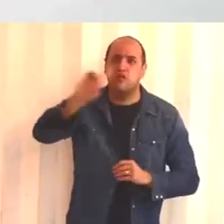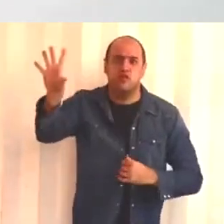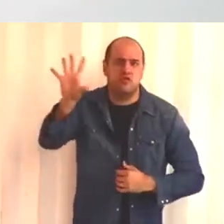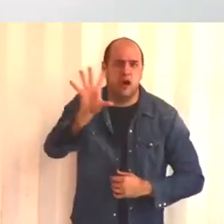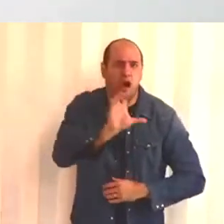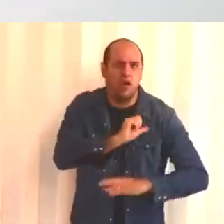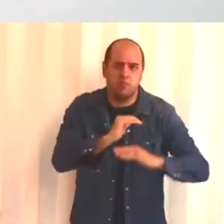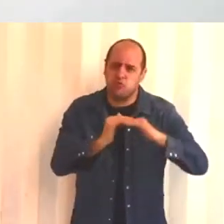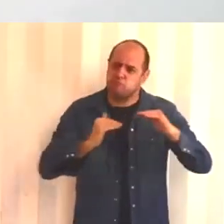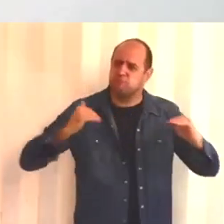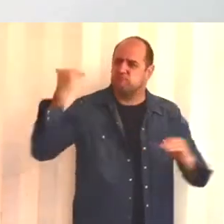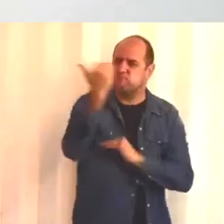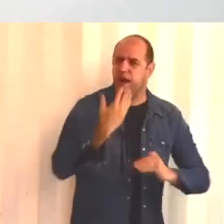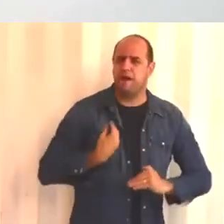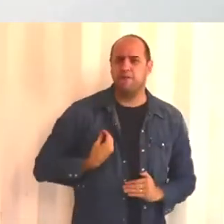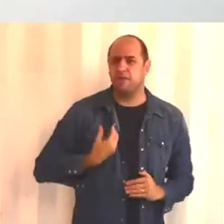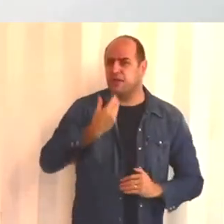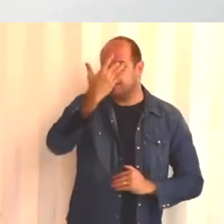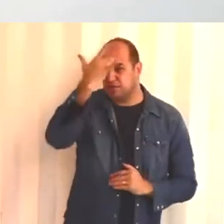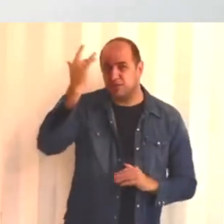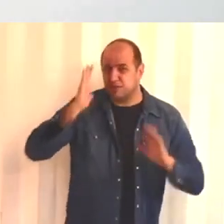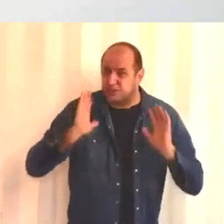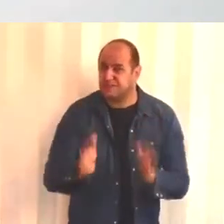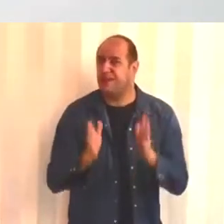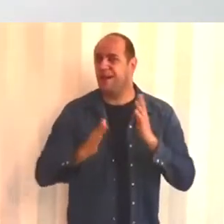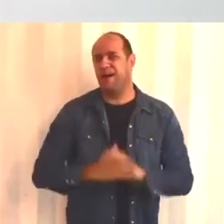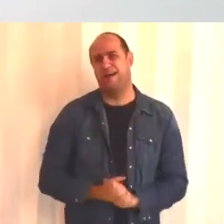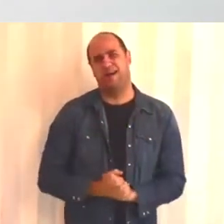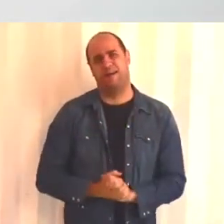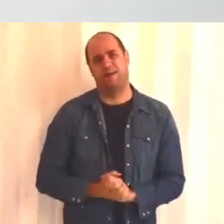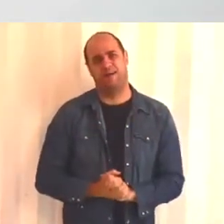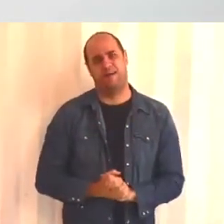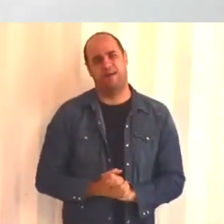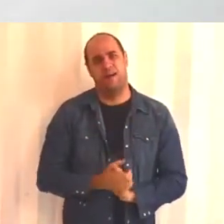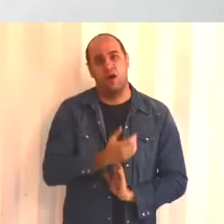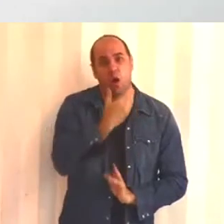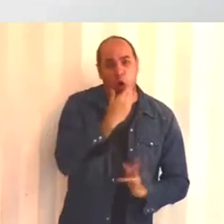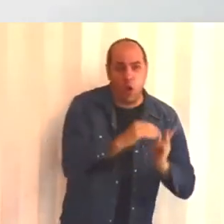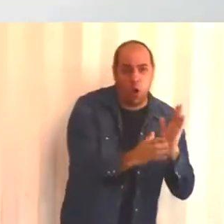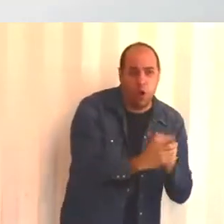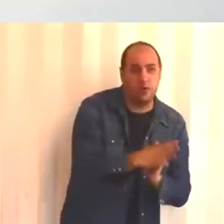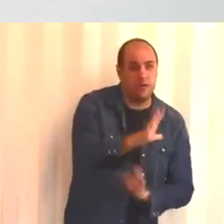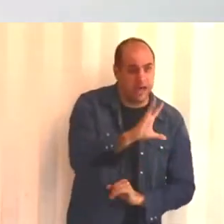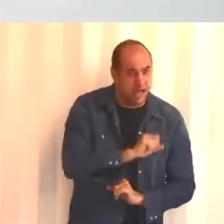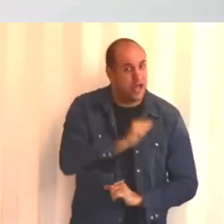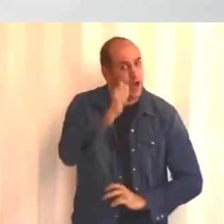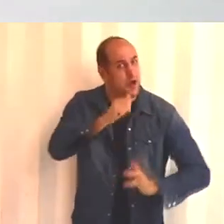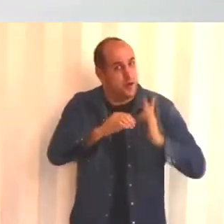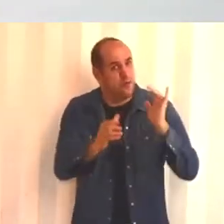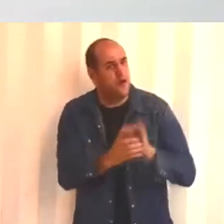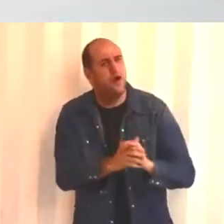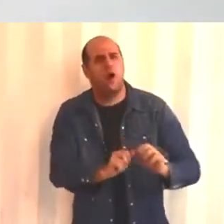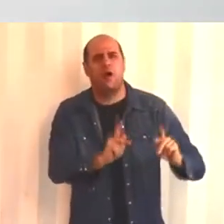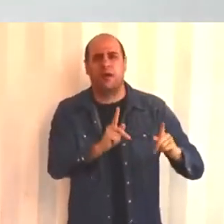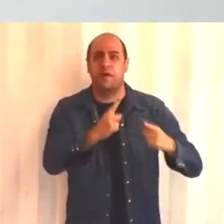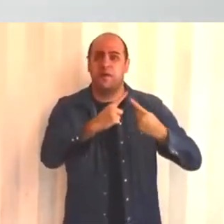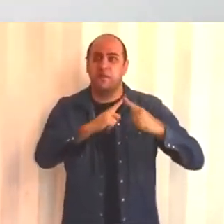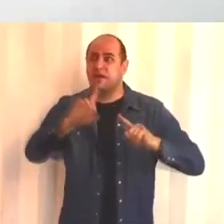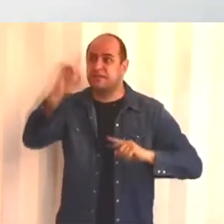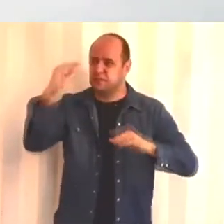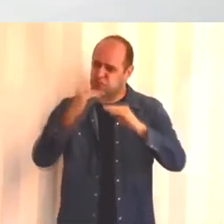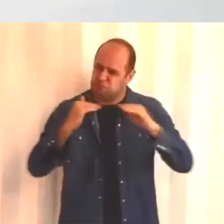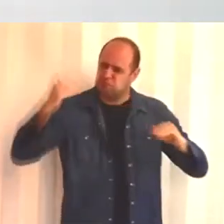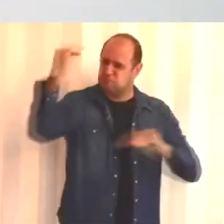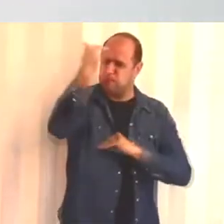amor que pode existir na vida de uma pessoa. Por mais que o marido ame a sua esposa, ele jamais poderá suprir esse amor como Deus